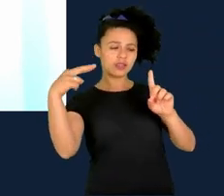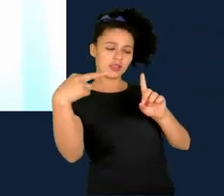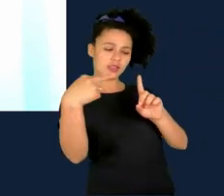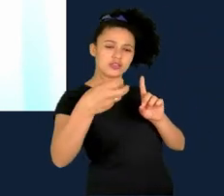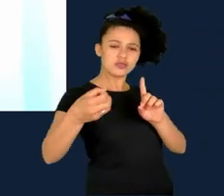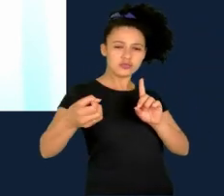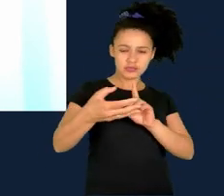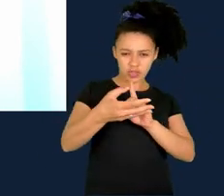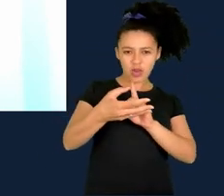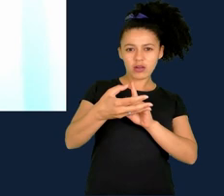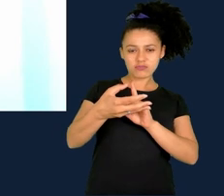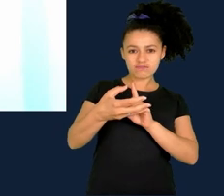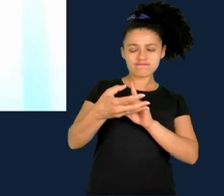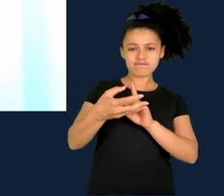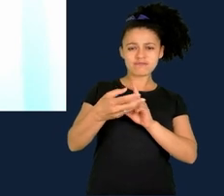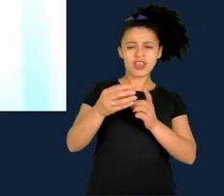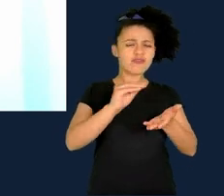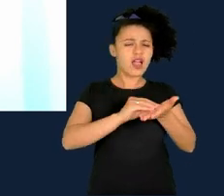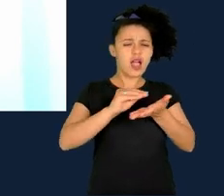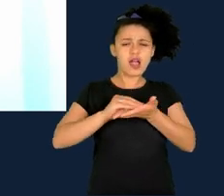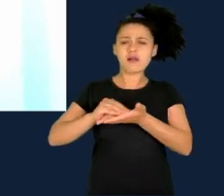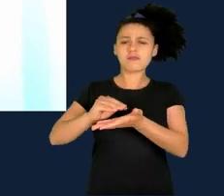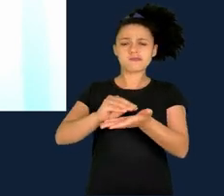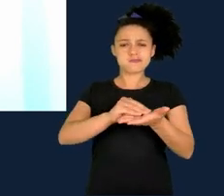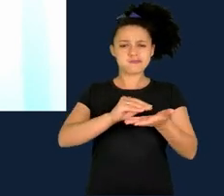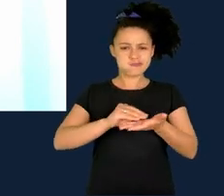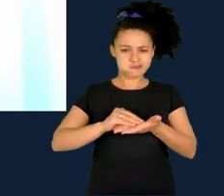pouco das lacunas que você vê.